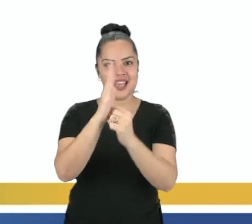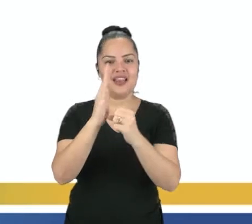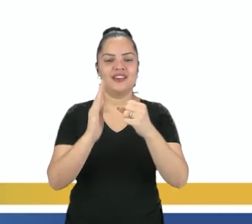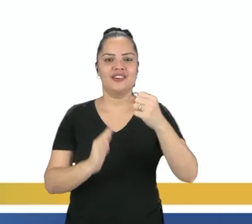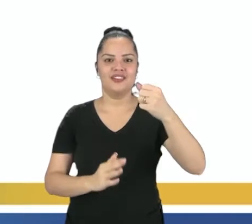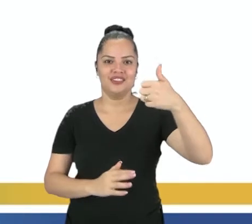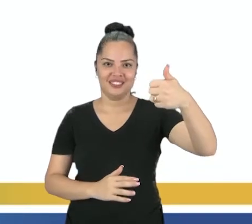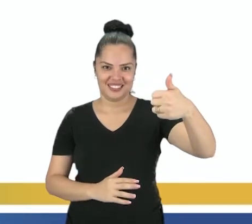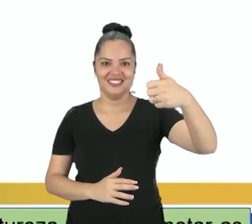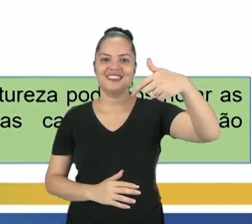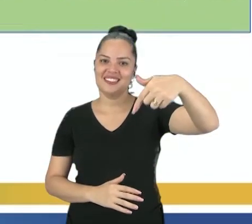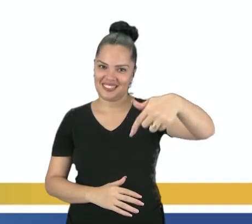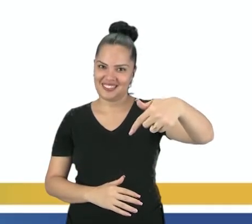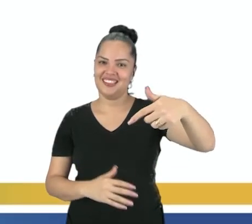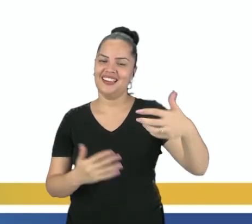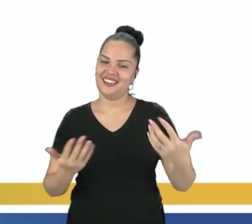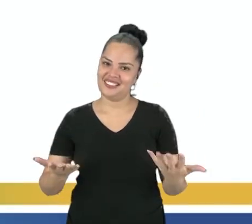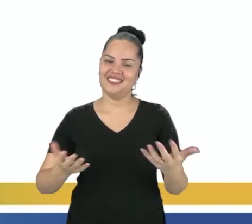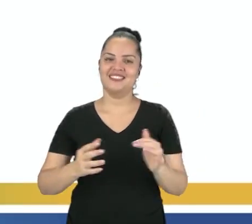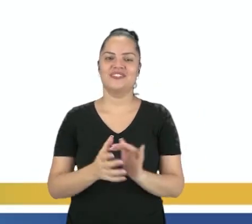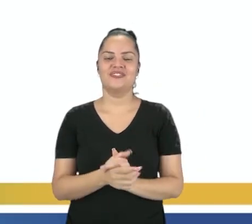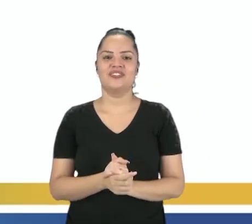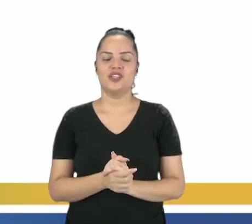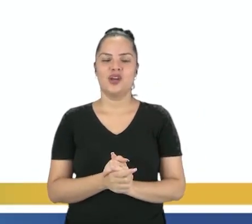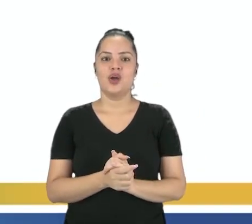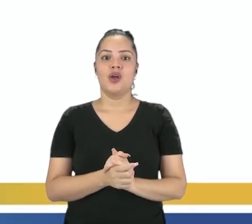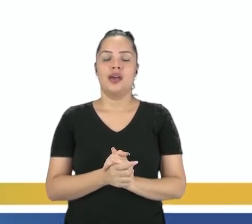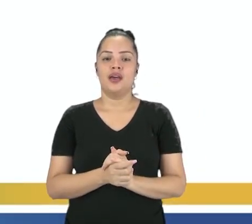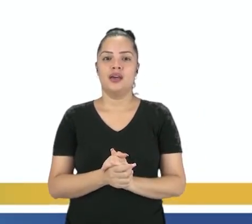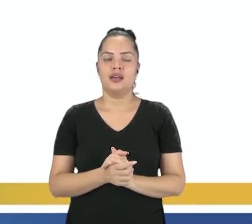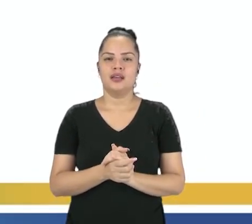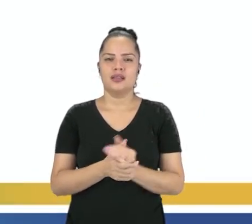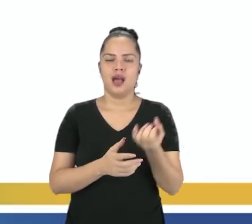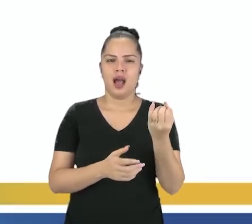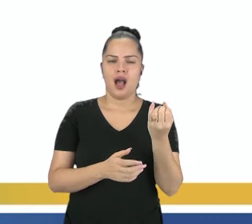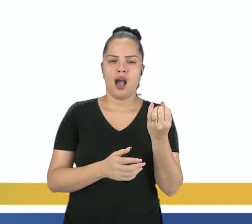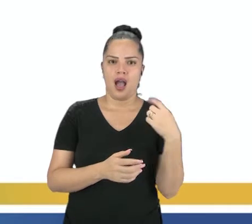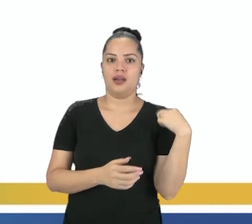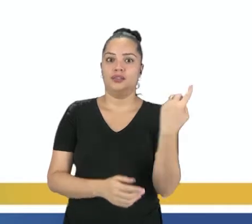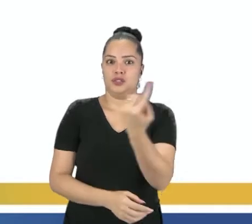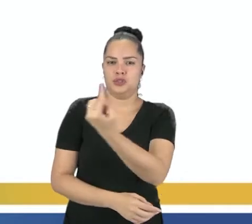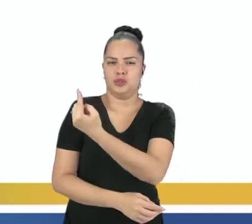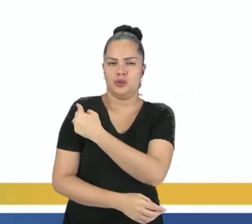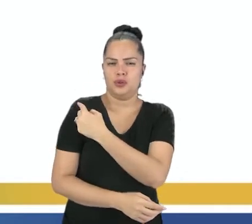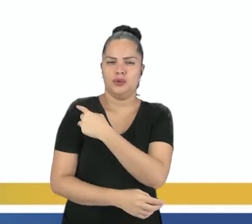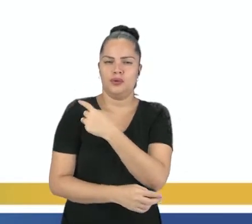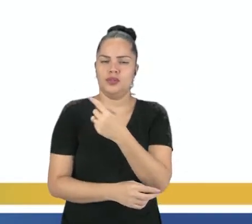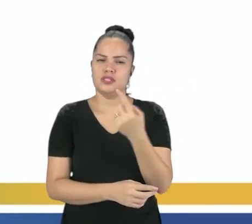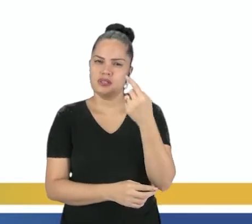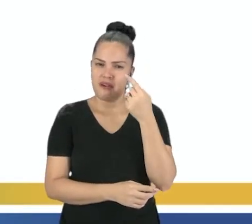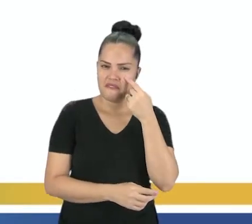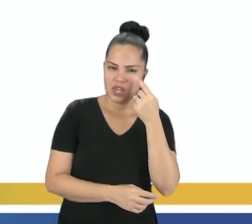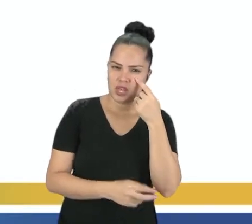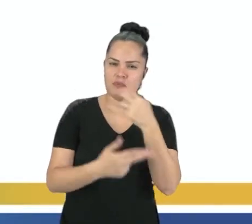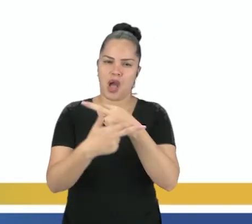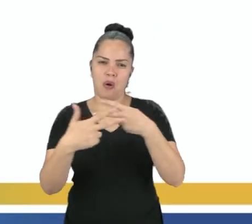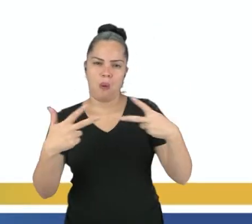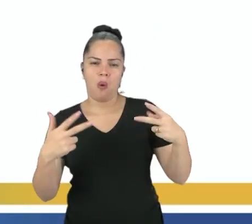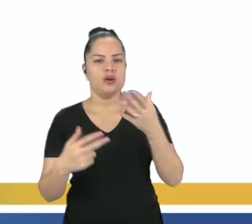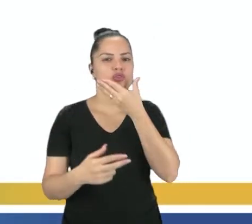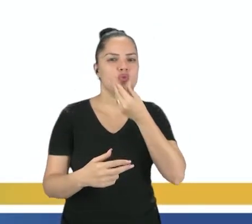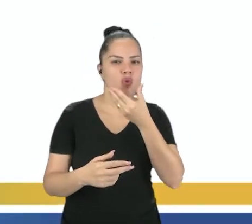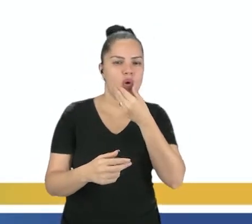Muito bem. Continuando, pessoal, ó. Então, quando nós observamos objetos feitos pelo homem ou até mesmo na